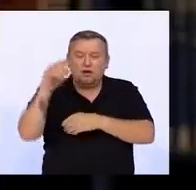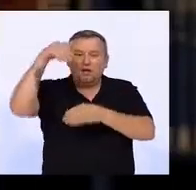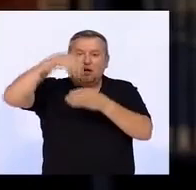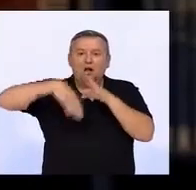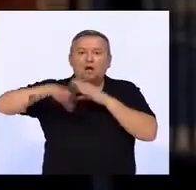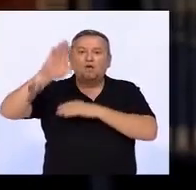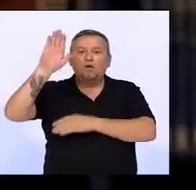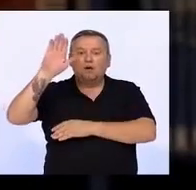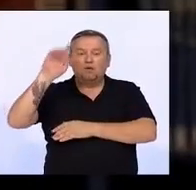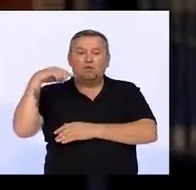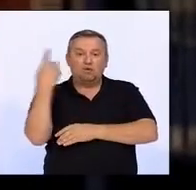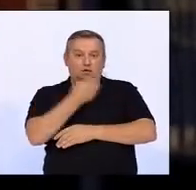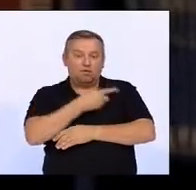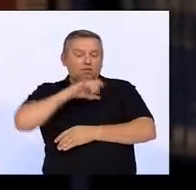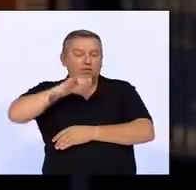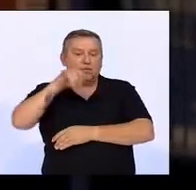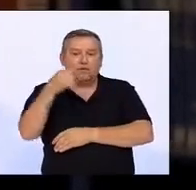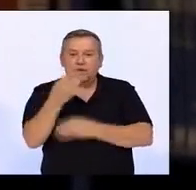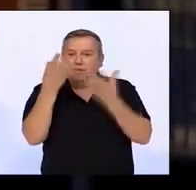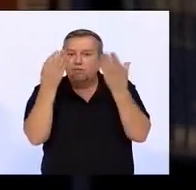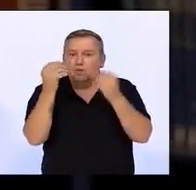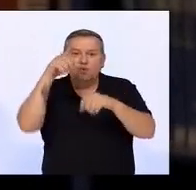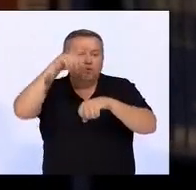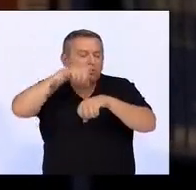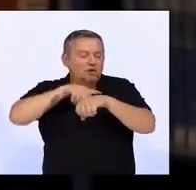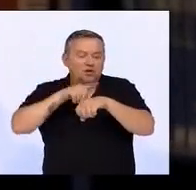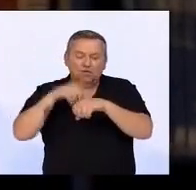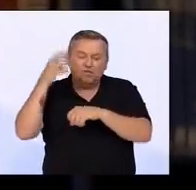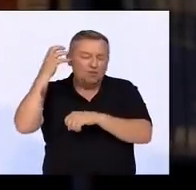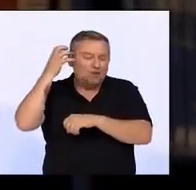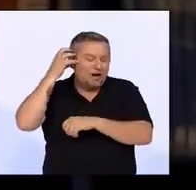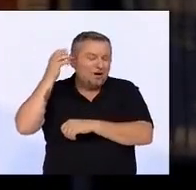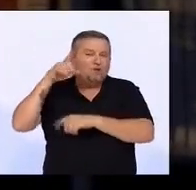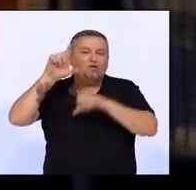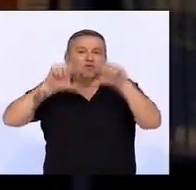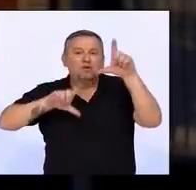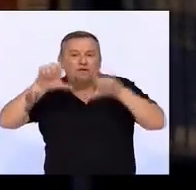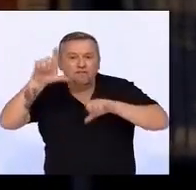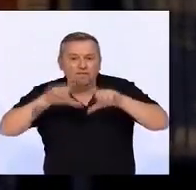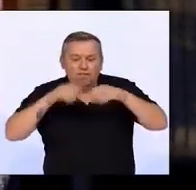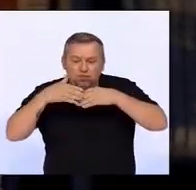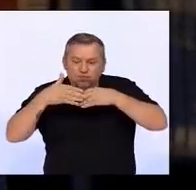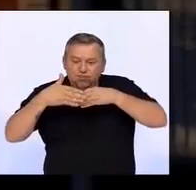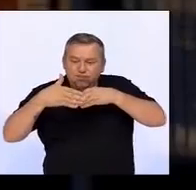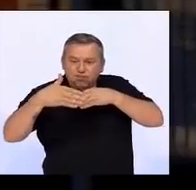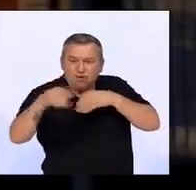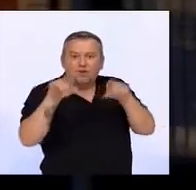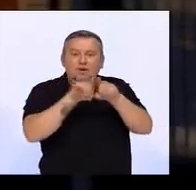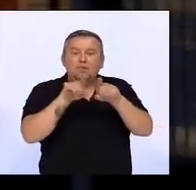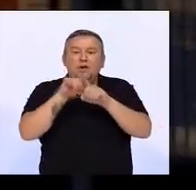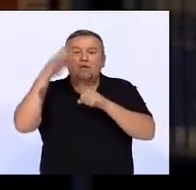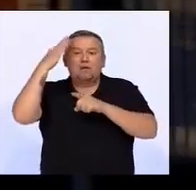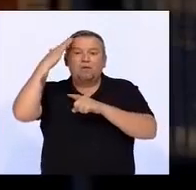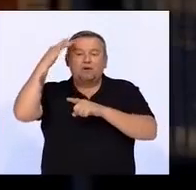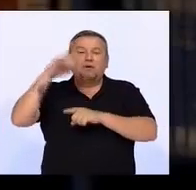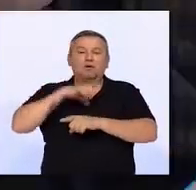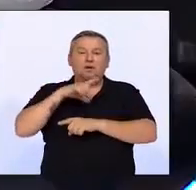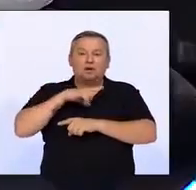nós vamos ter que fazer? Aproveitar muito tempo de rádio e televisão que vamos ter nesses próximos dias, sabendo que